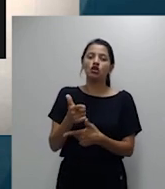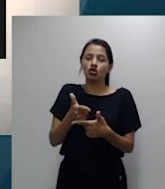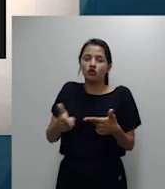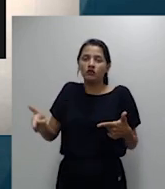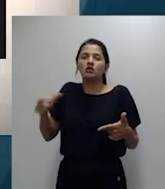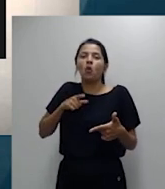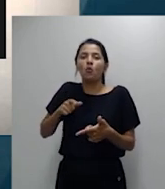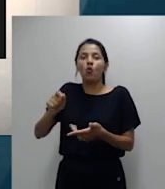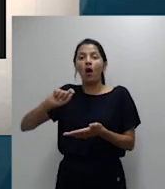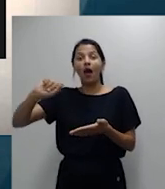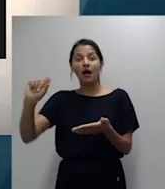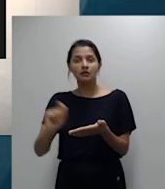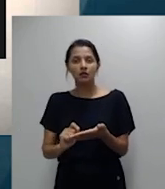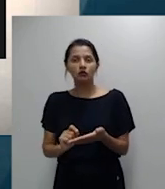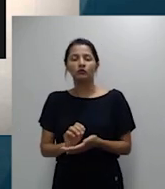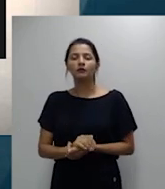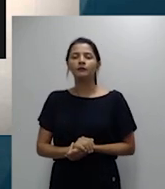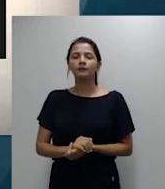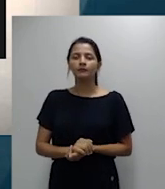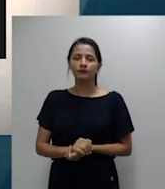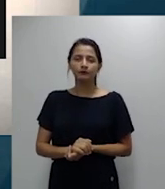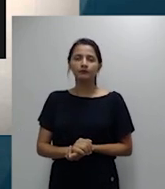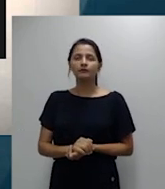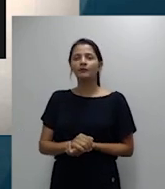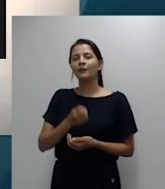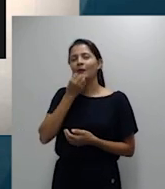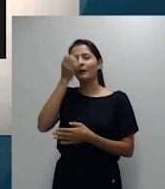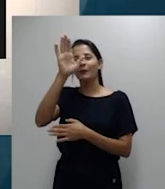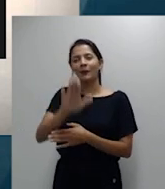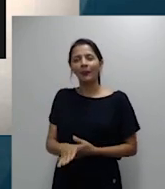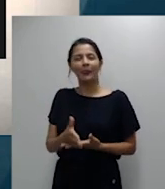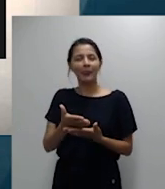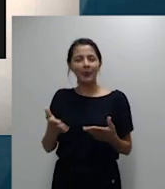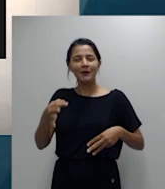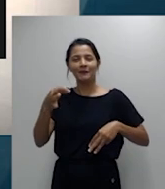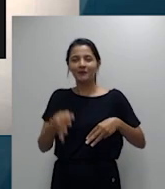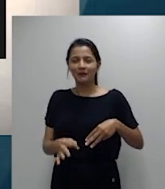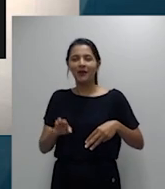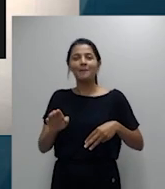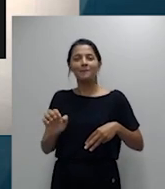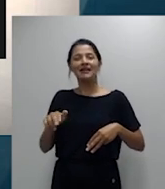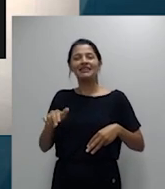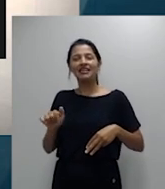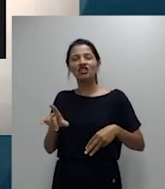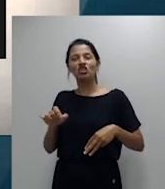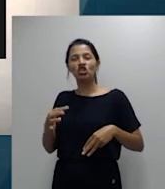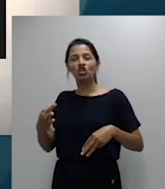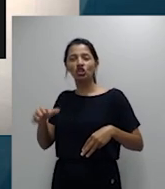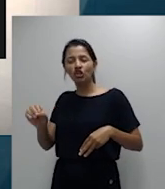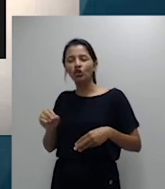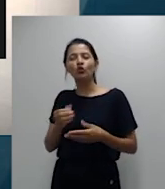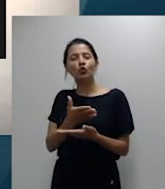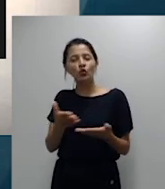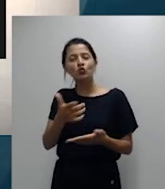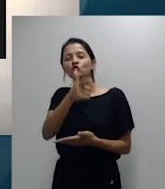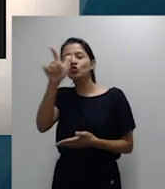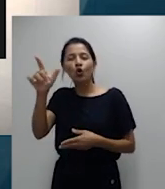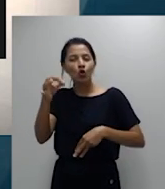Oi boa tarde eminente Ministro Benedito Gonçalves é hora e senhores ministros